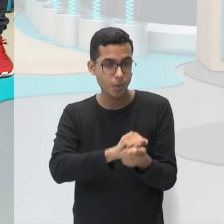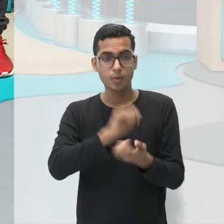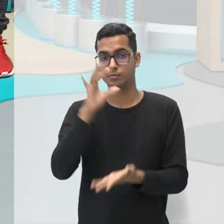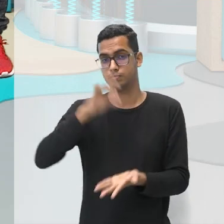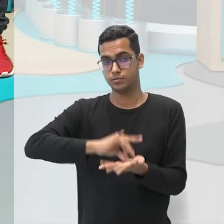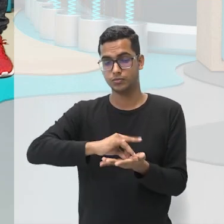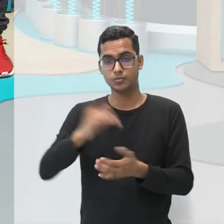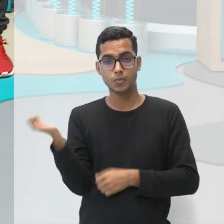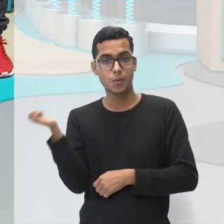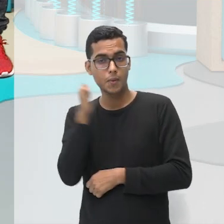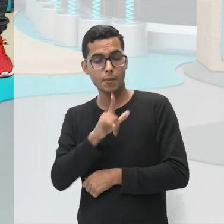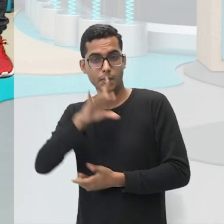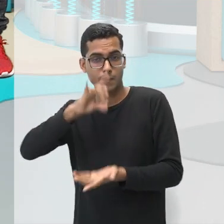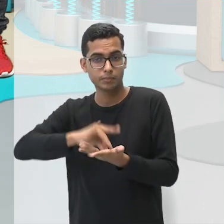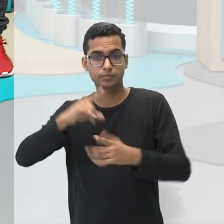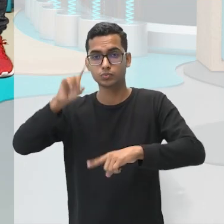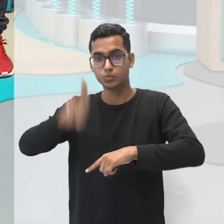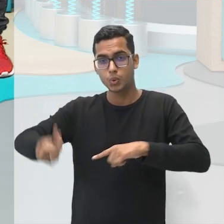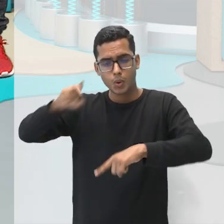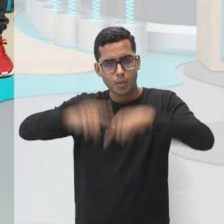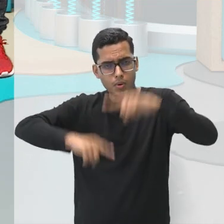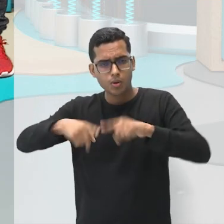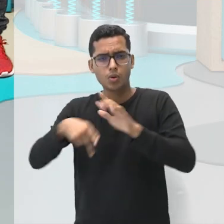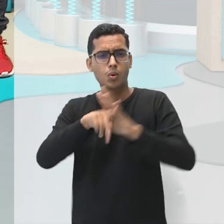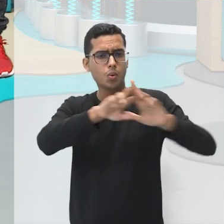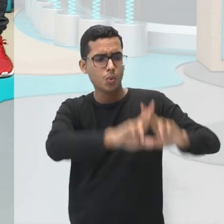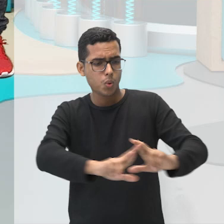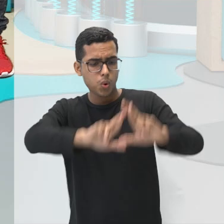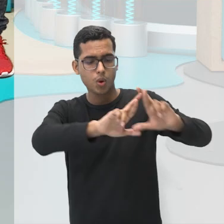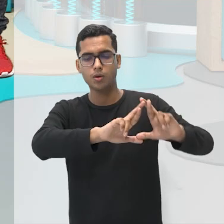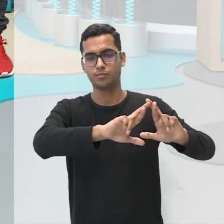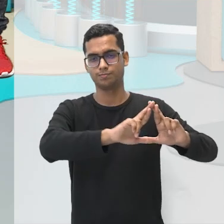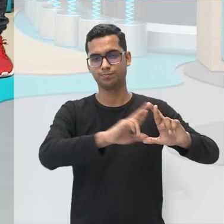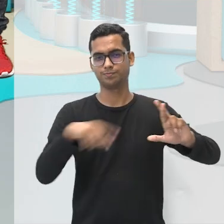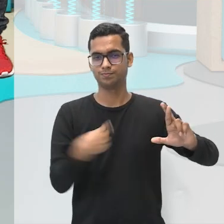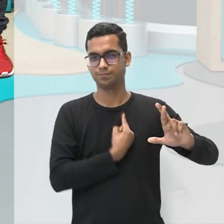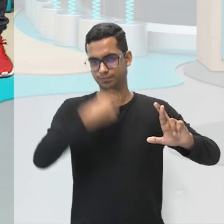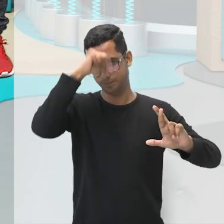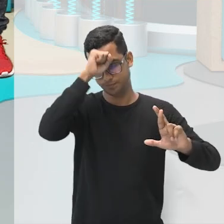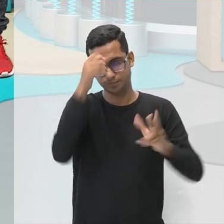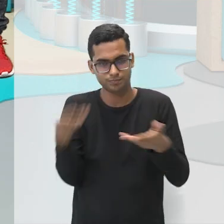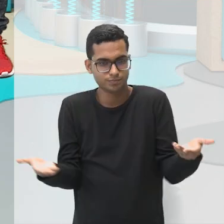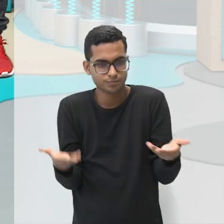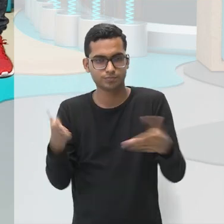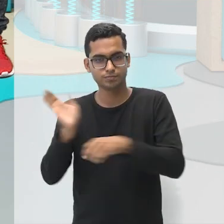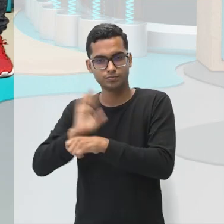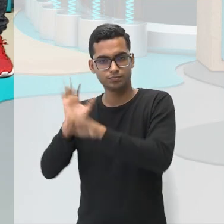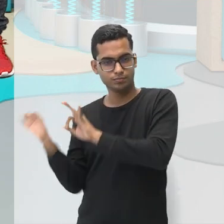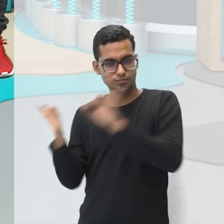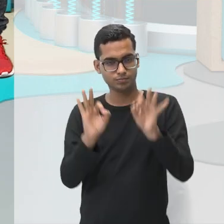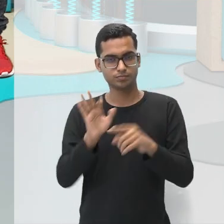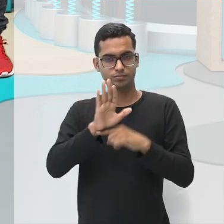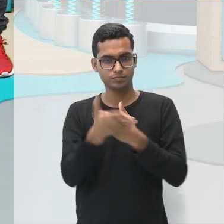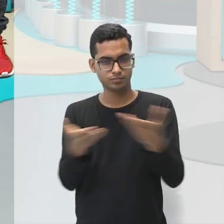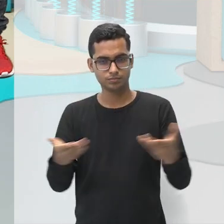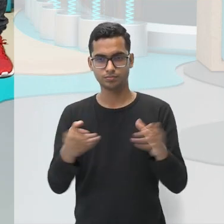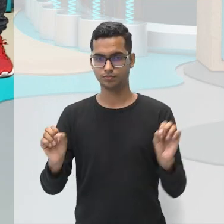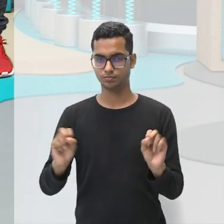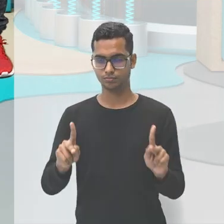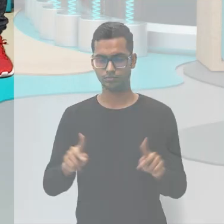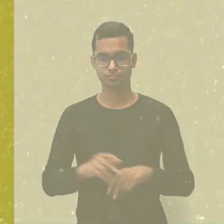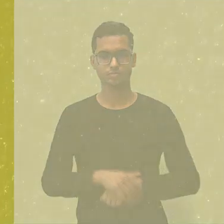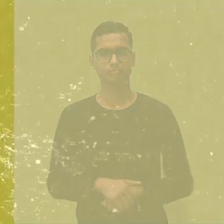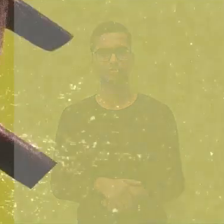para esse jogo utilizando materiais recicláveis. E é isso que a gente vai aprender agora nesse vídeo que eu preparei para vocês. Vamos